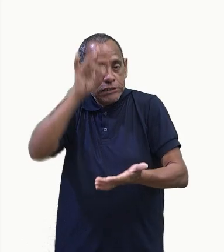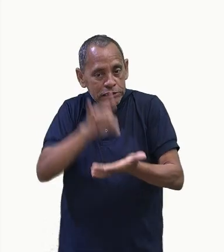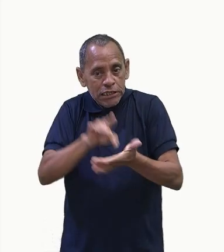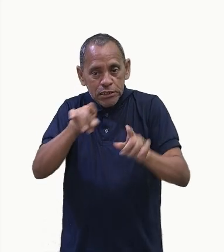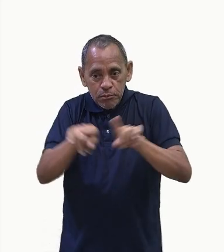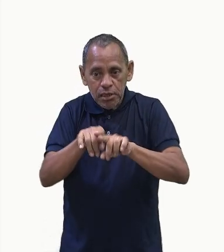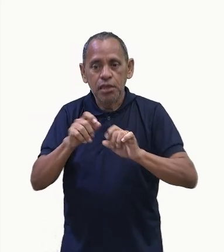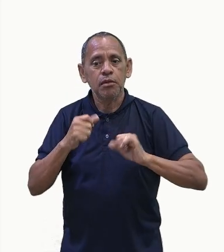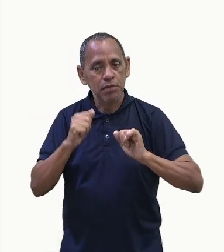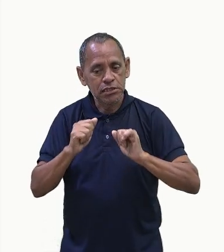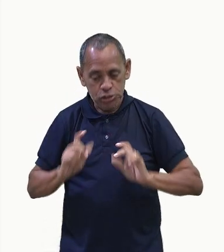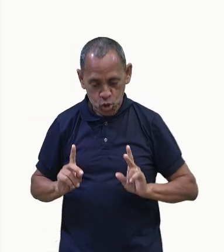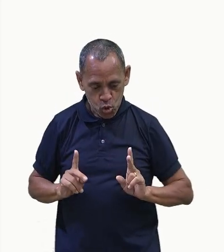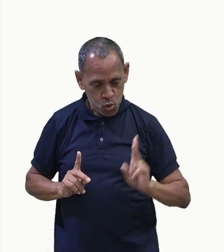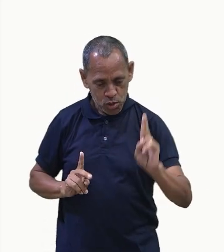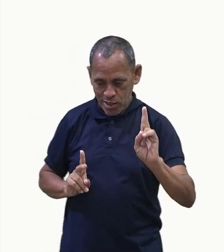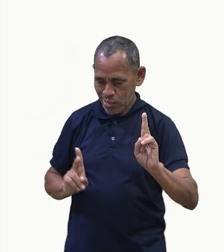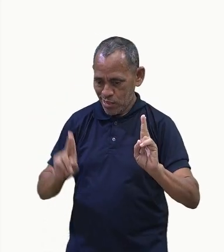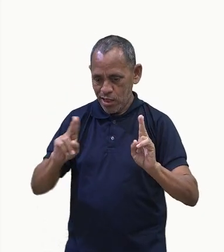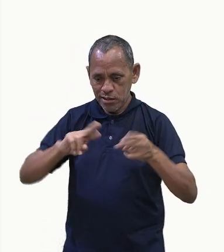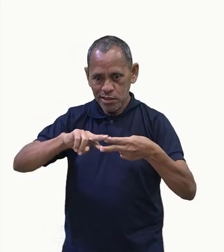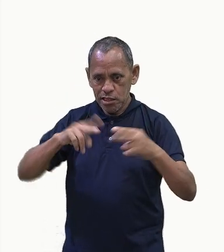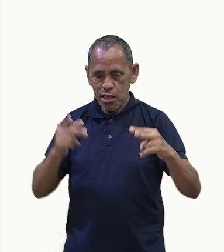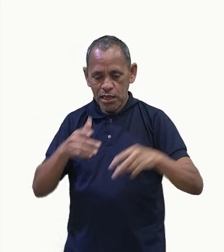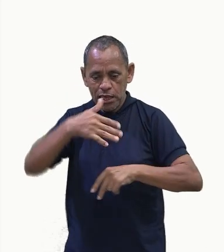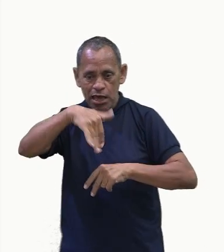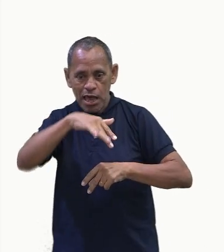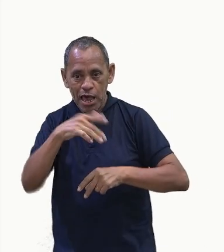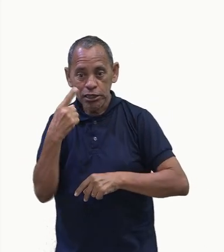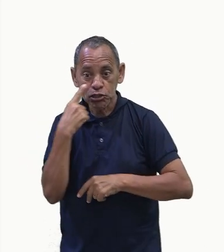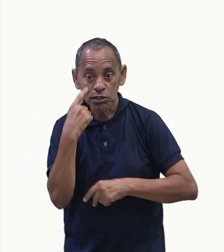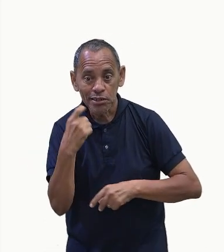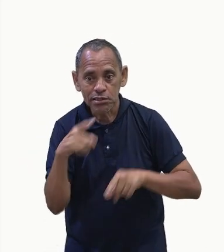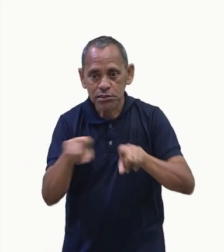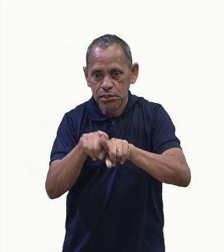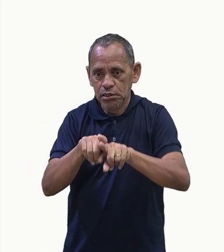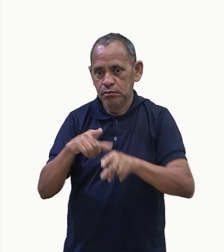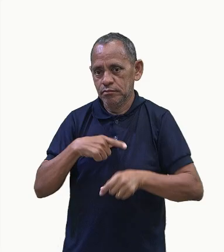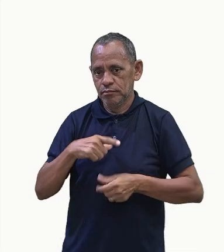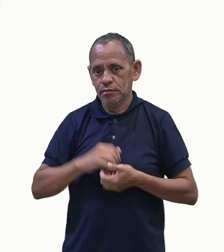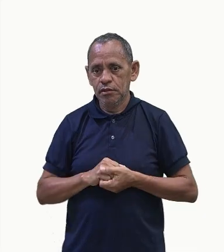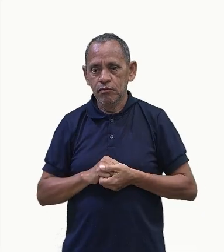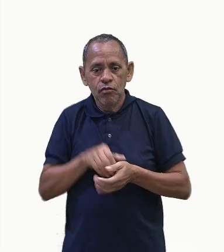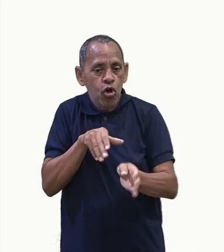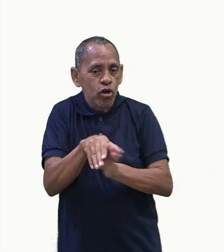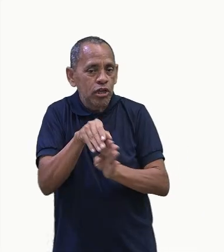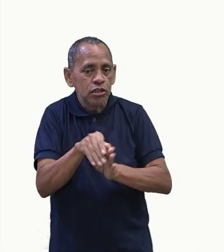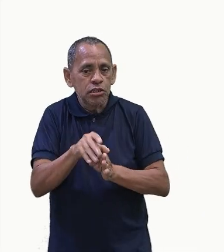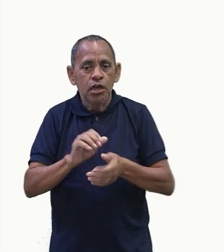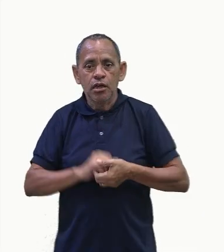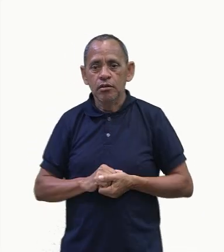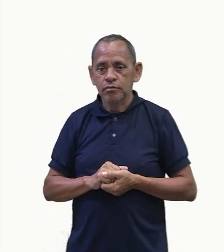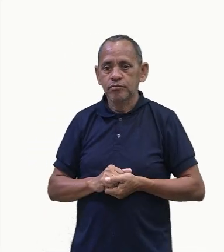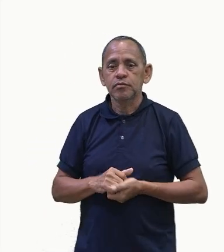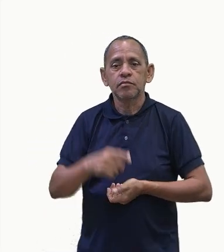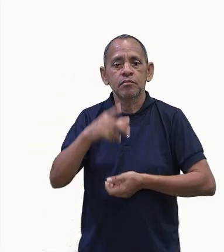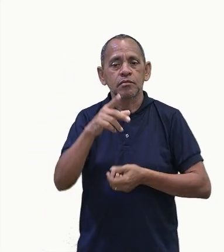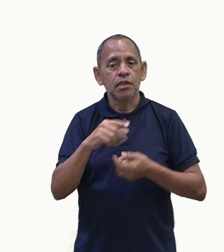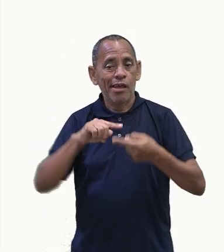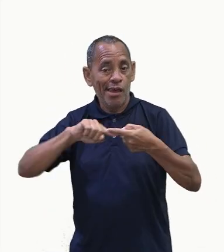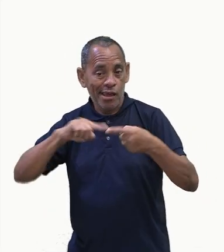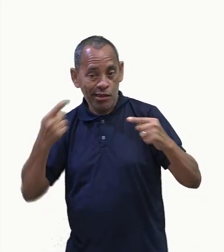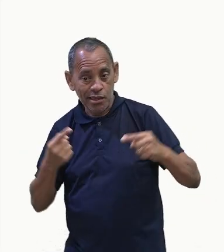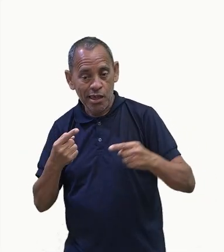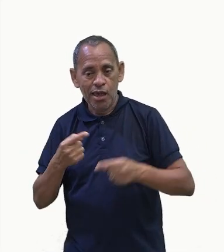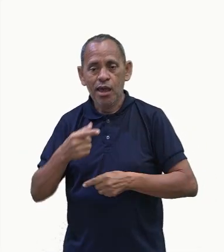DNA, que é a nossa região de interesse. E quem vai guiar a gente vai chamar, então, de RNA guia. E